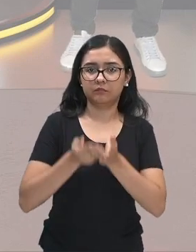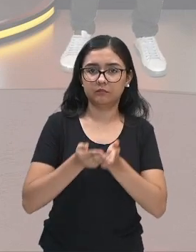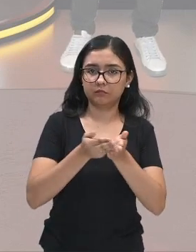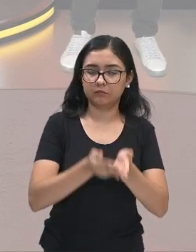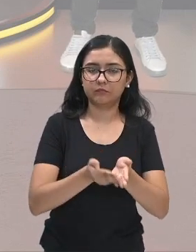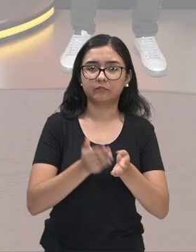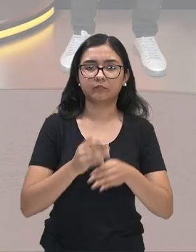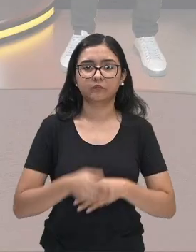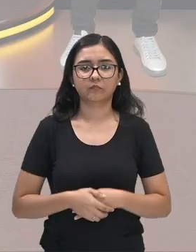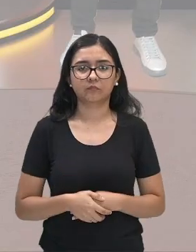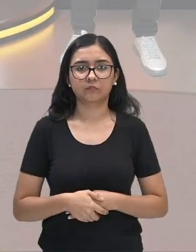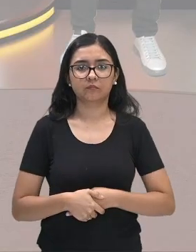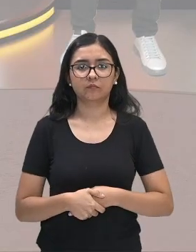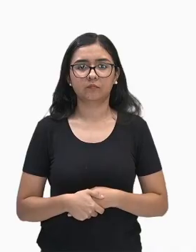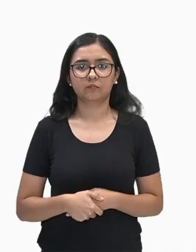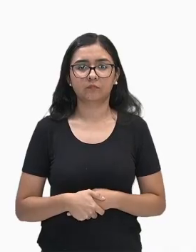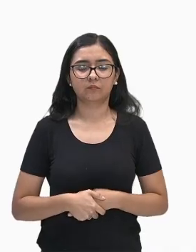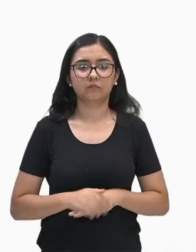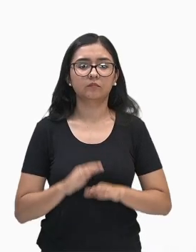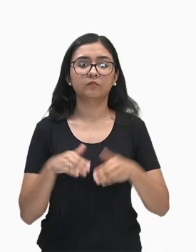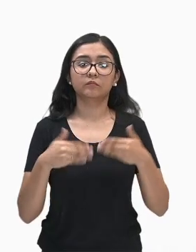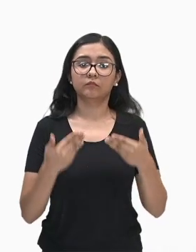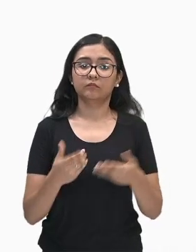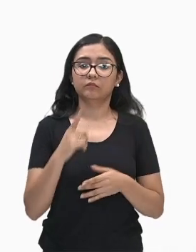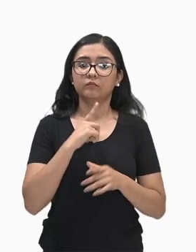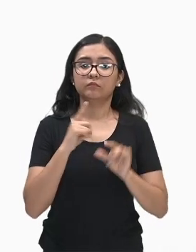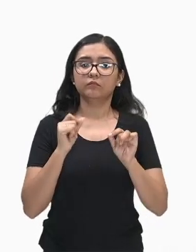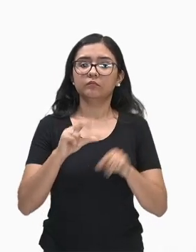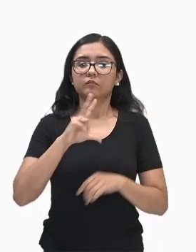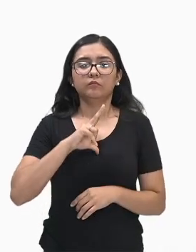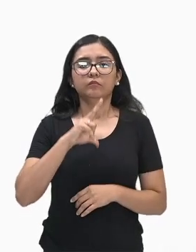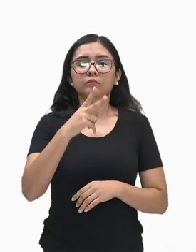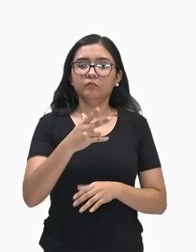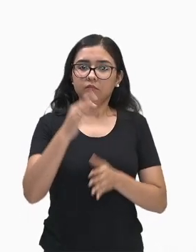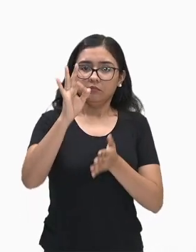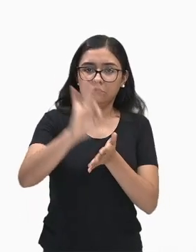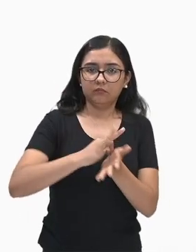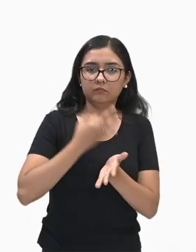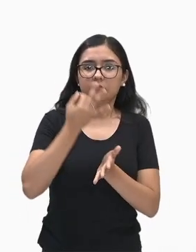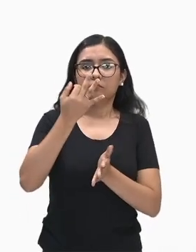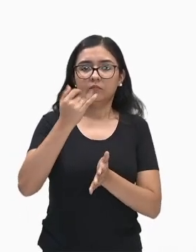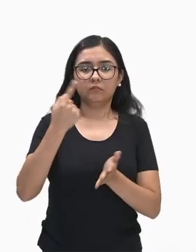lá. Então, sob ameaça, Portugal assina o